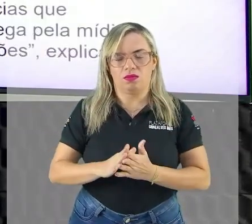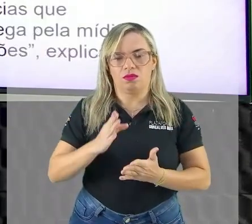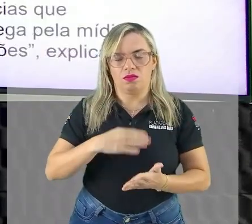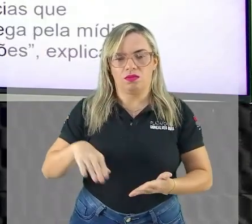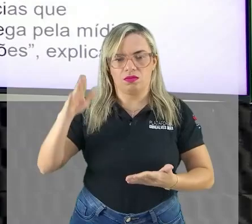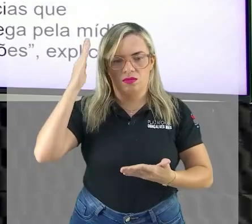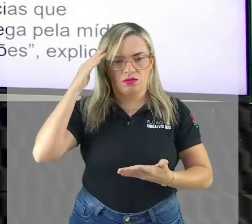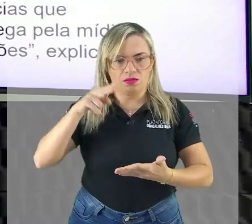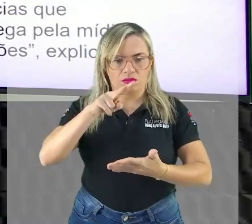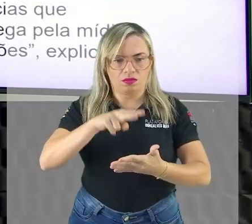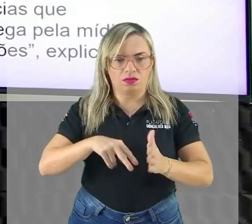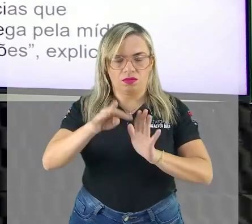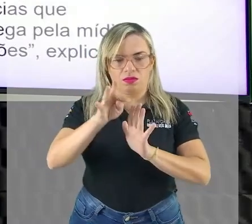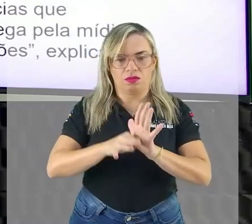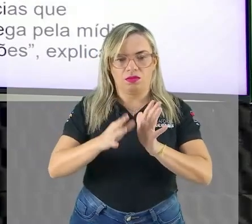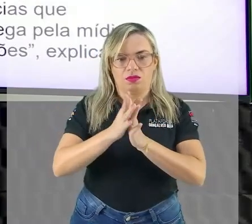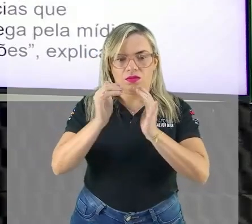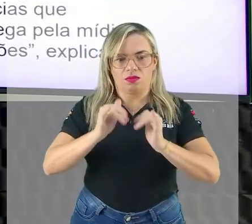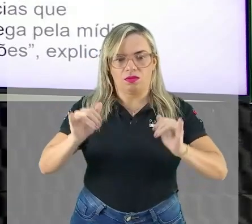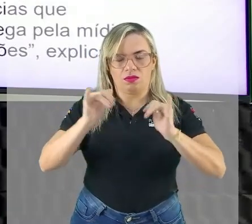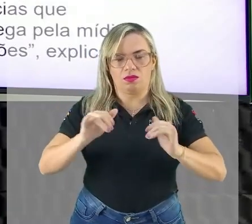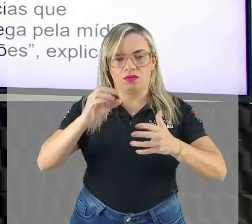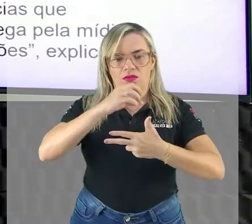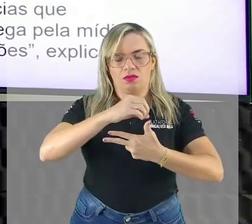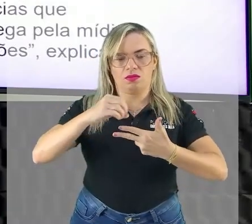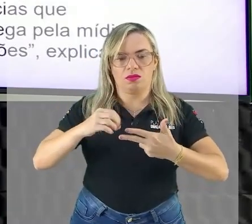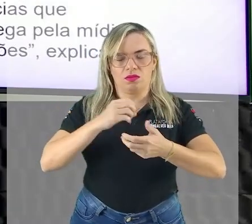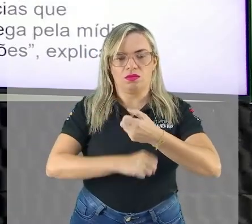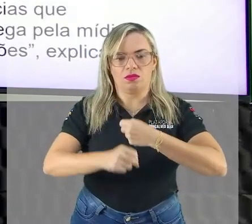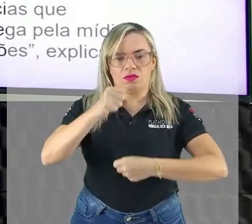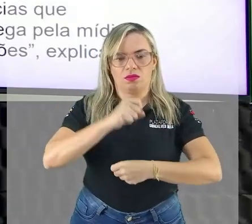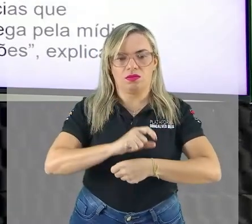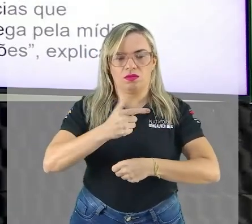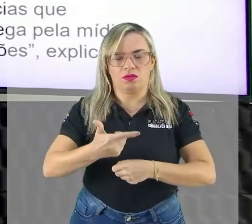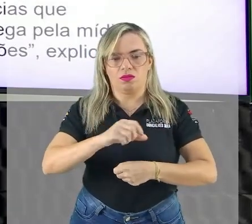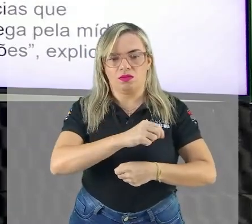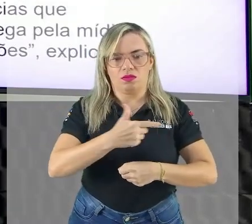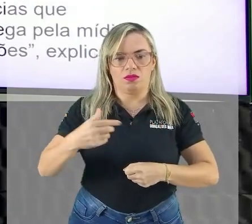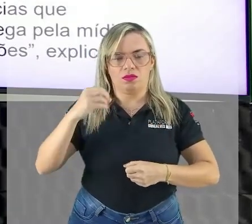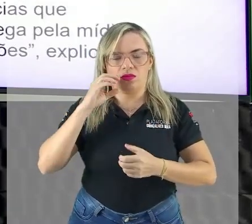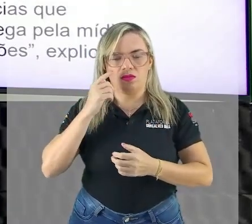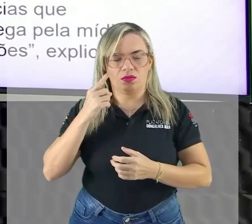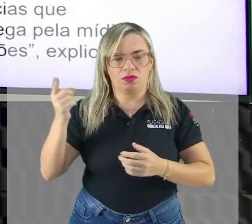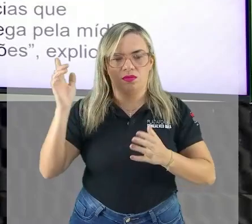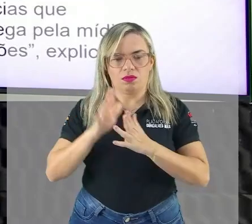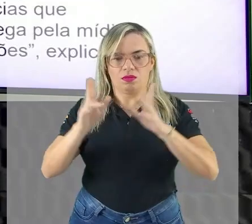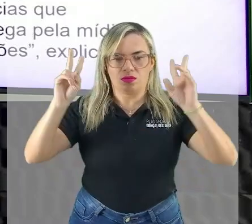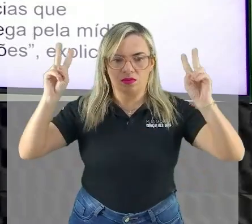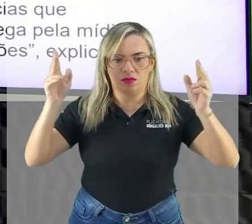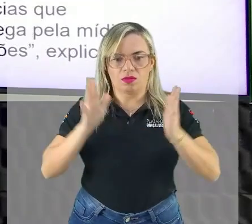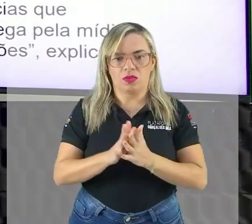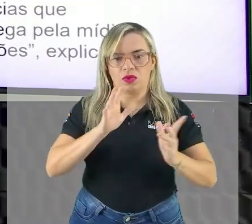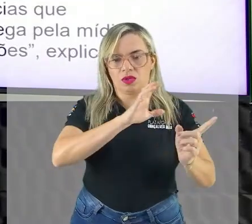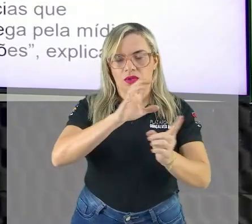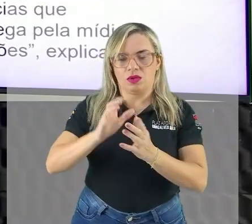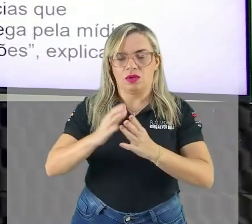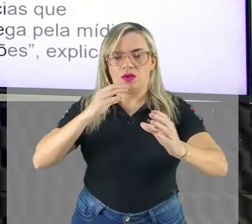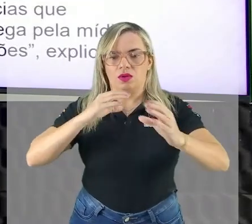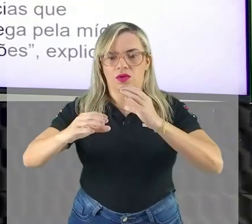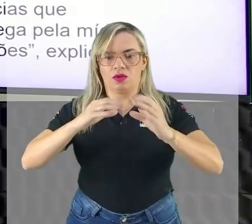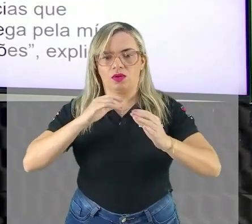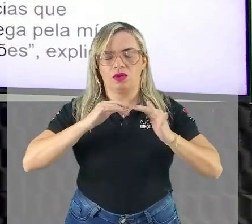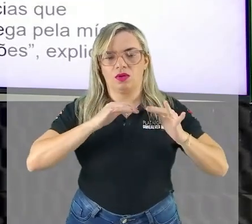informativo, em 2020, e o título do texto é: qual a influência da comunicação